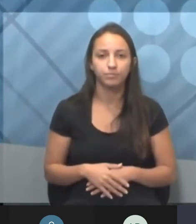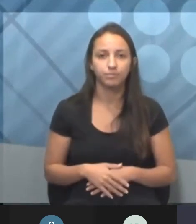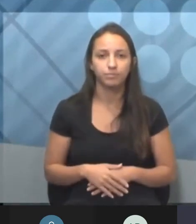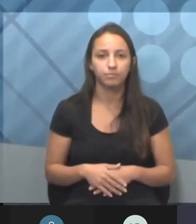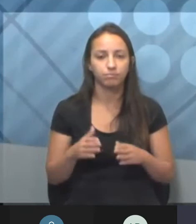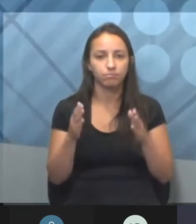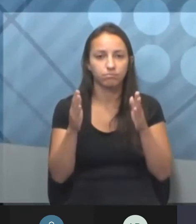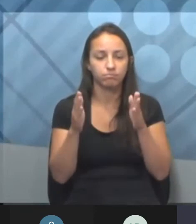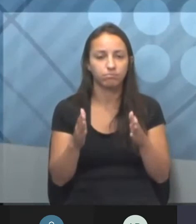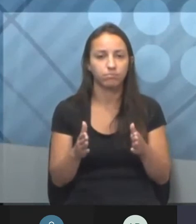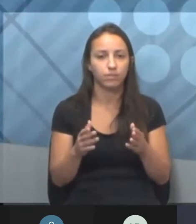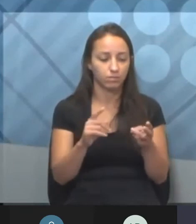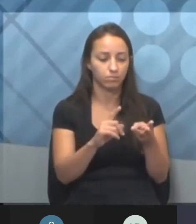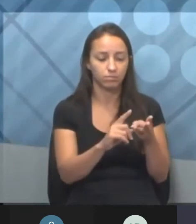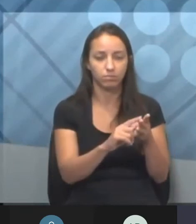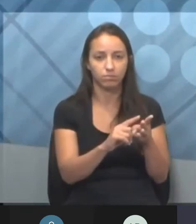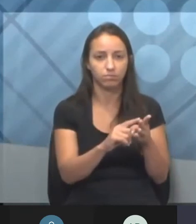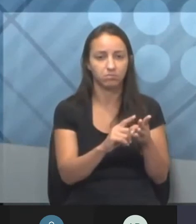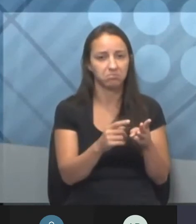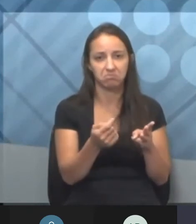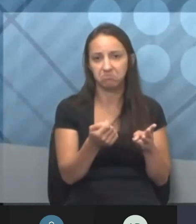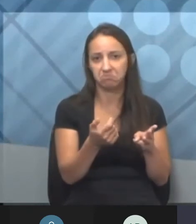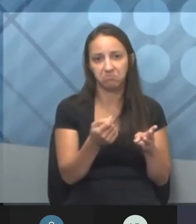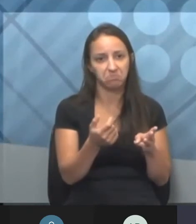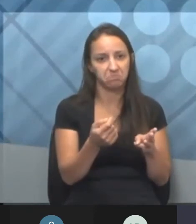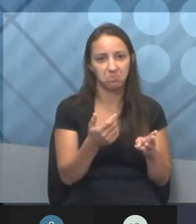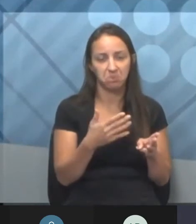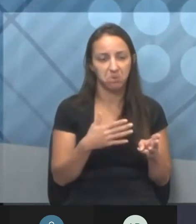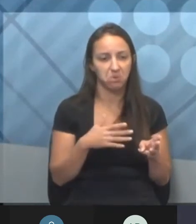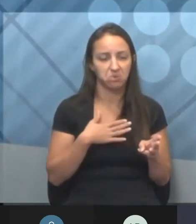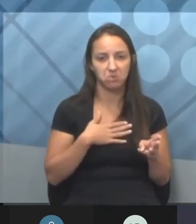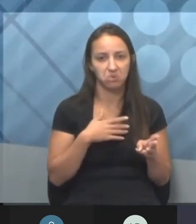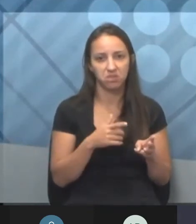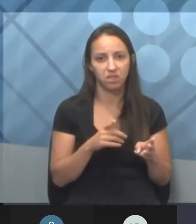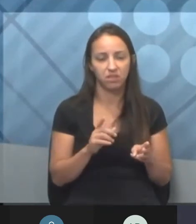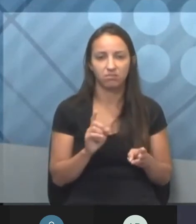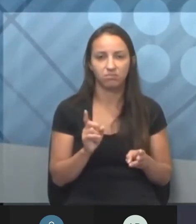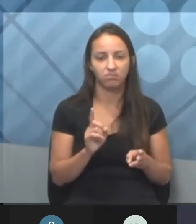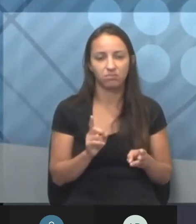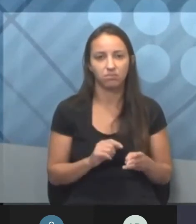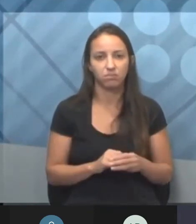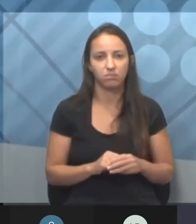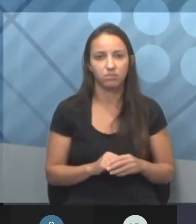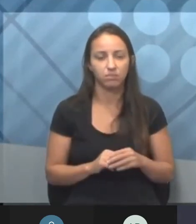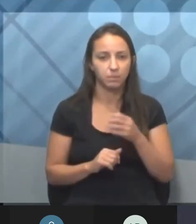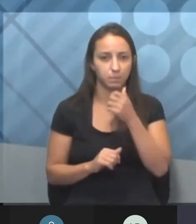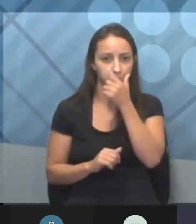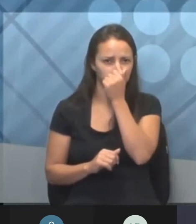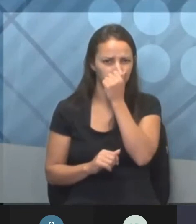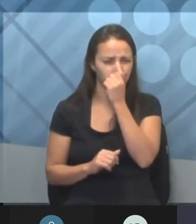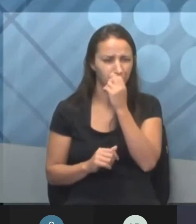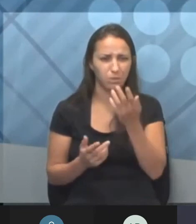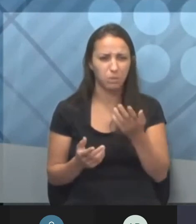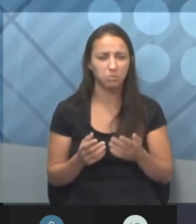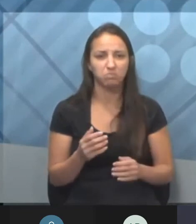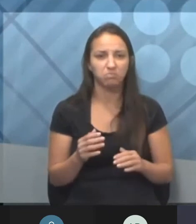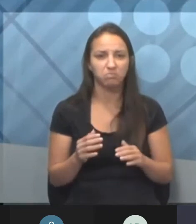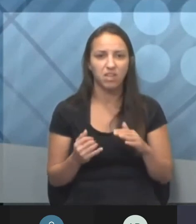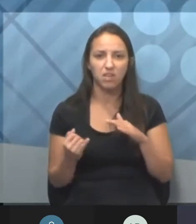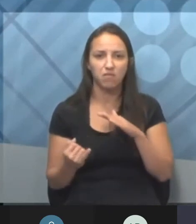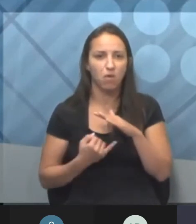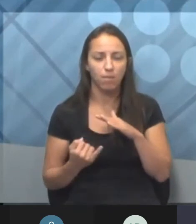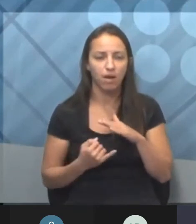lá, tanto professores quanto alunos, pouquíssimos preferiram aquele ambiente e muitas vezes indicavam como último, falavam, nossa, é muito